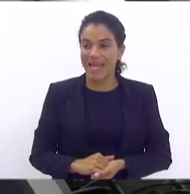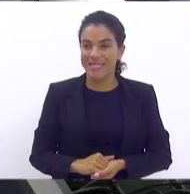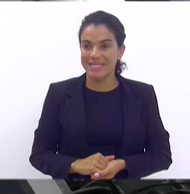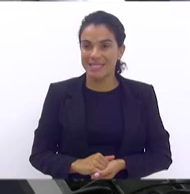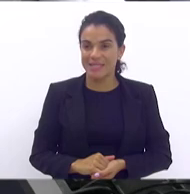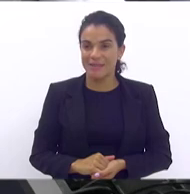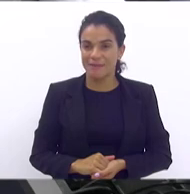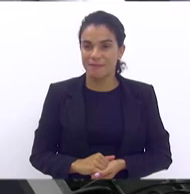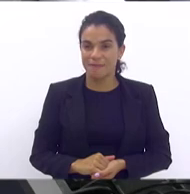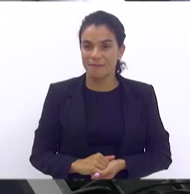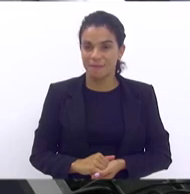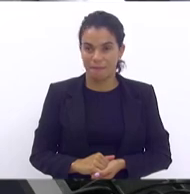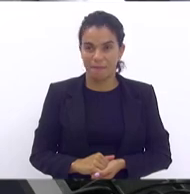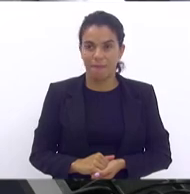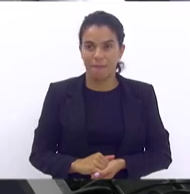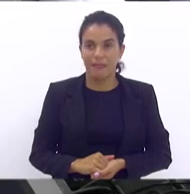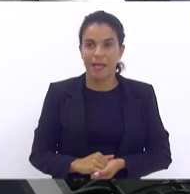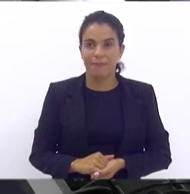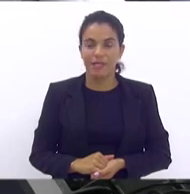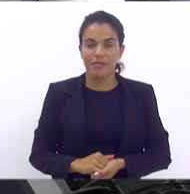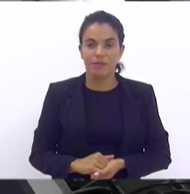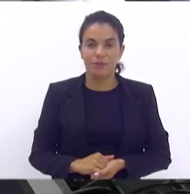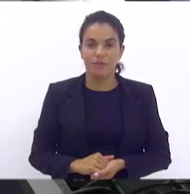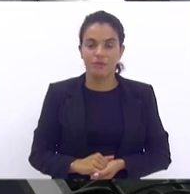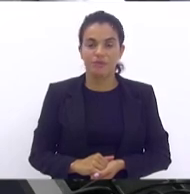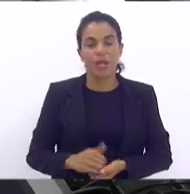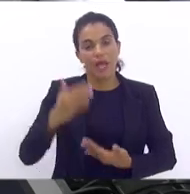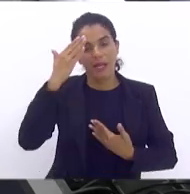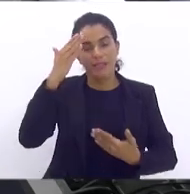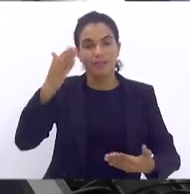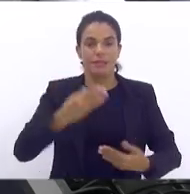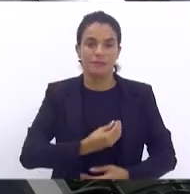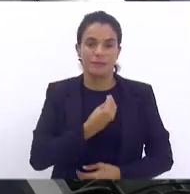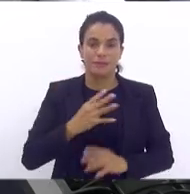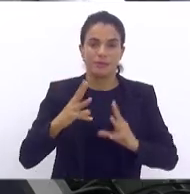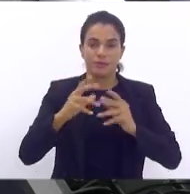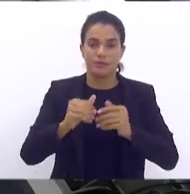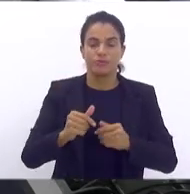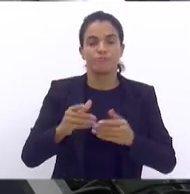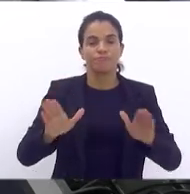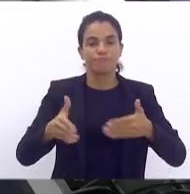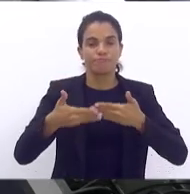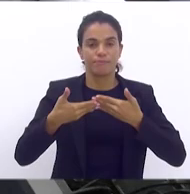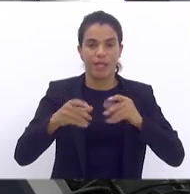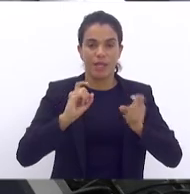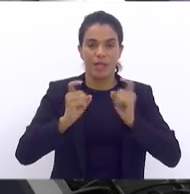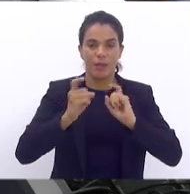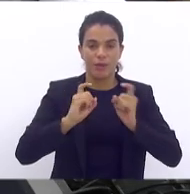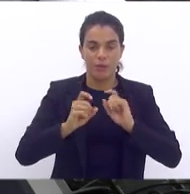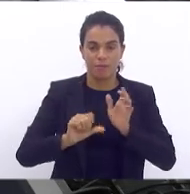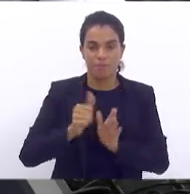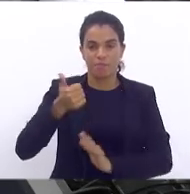Nada mais havendo a tratar. Gostaria de agradecer a presença de todos. Está encerrada a primeira reunião ordinária.